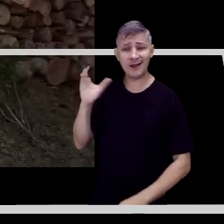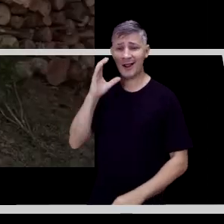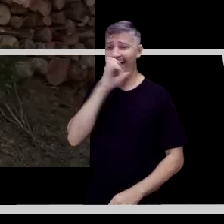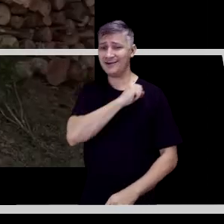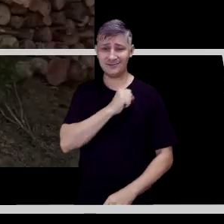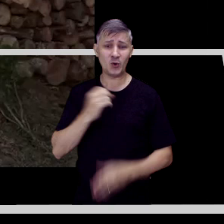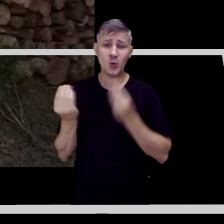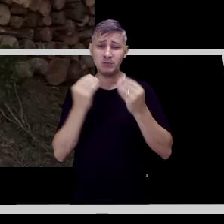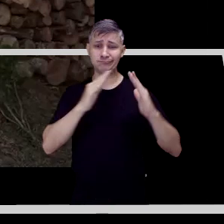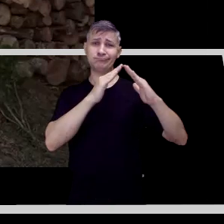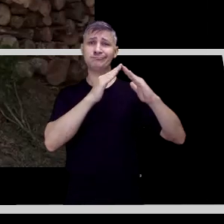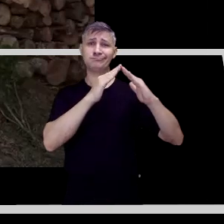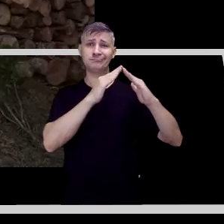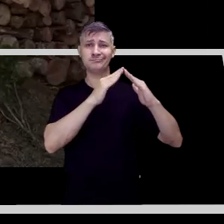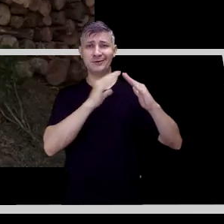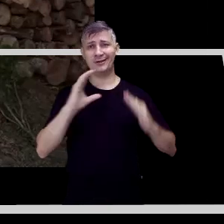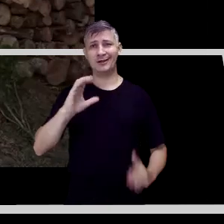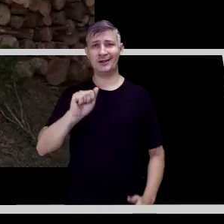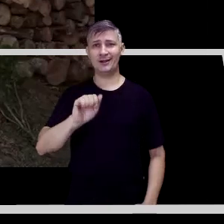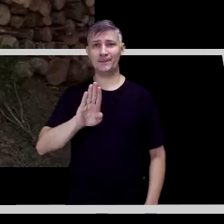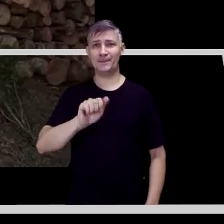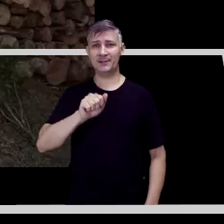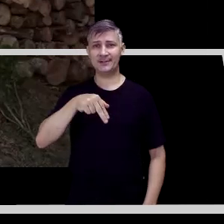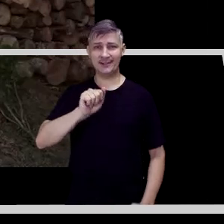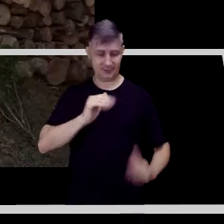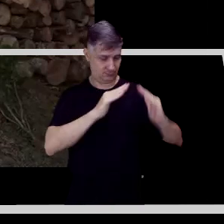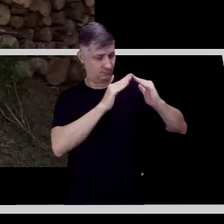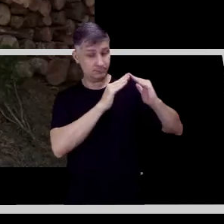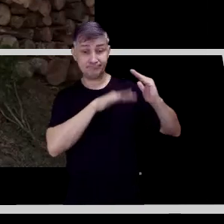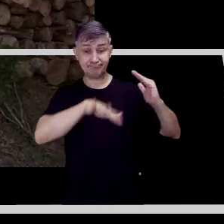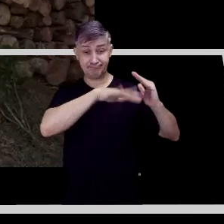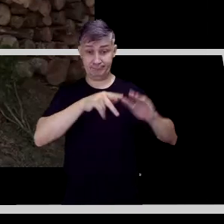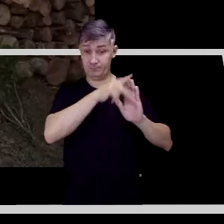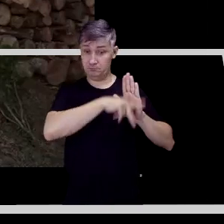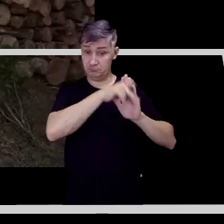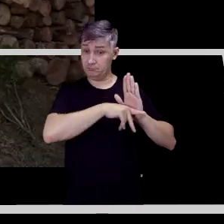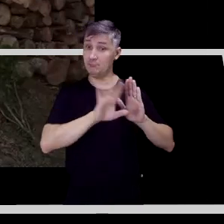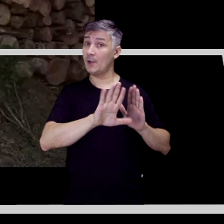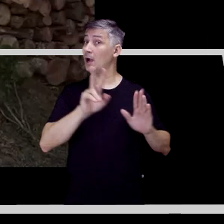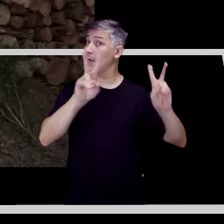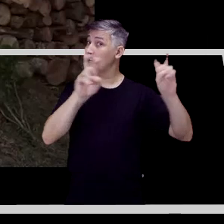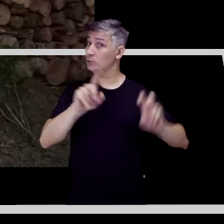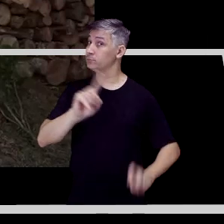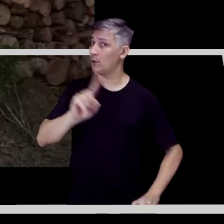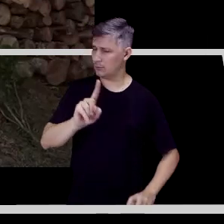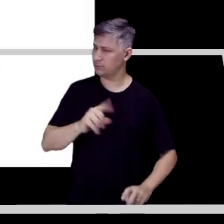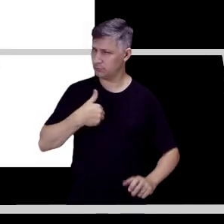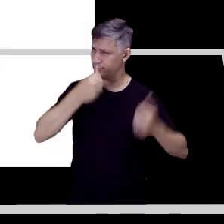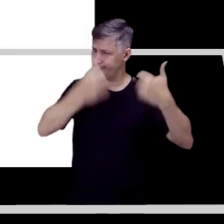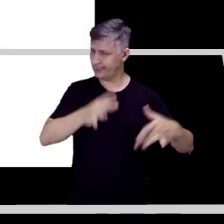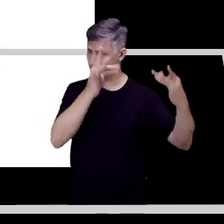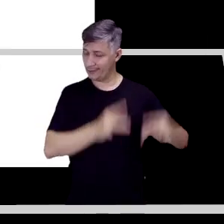eu vou mostrar rapidamente a cabana em si, a cabine, né, que é parte desse projeto, mas não é sobre o que